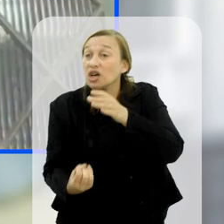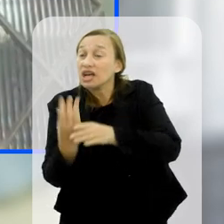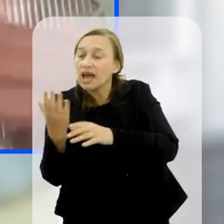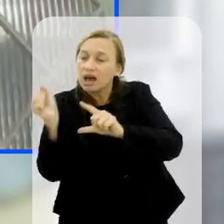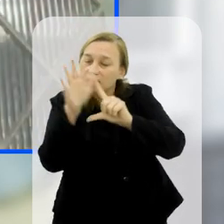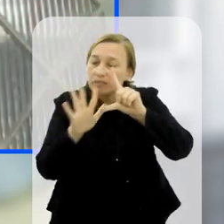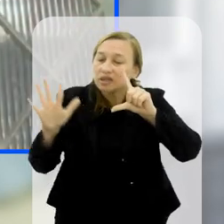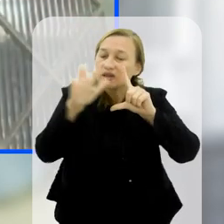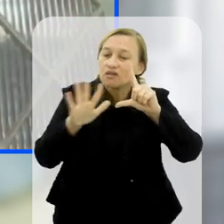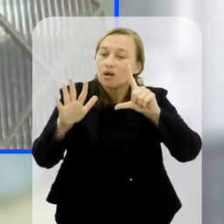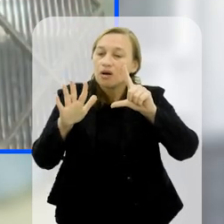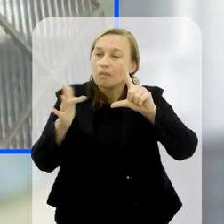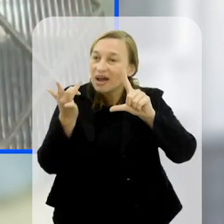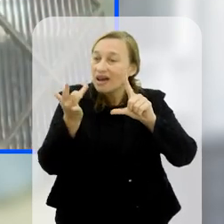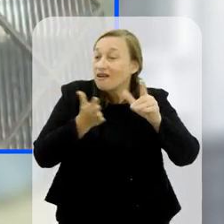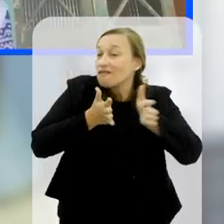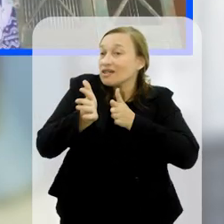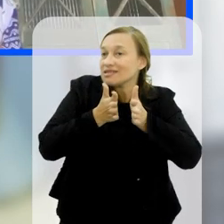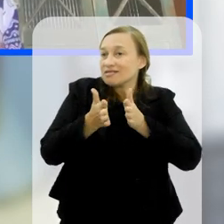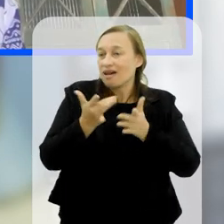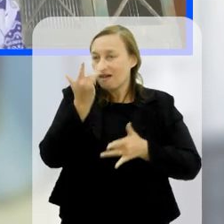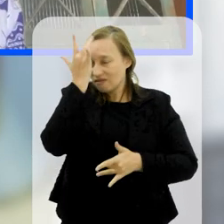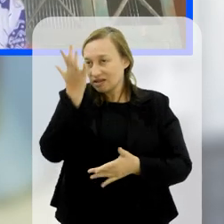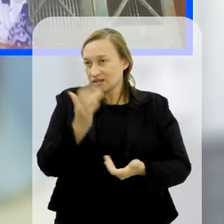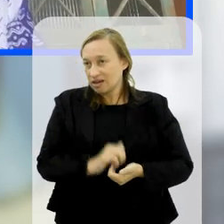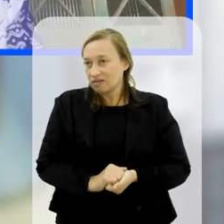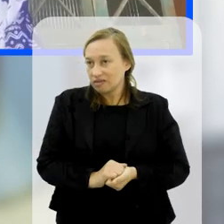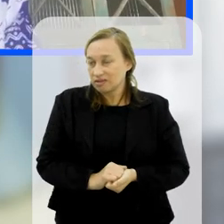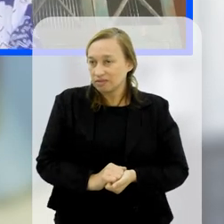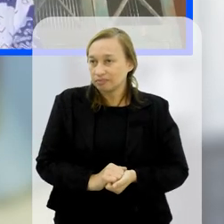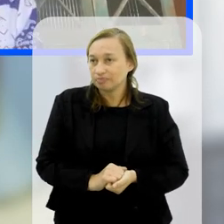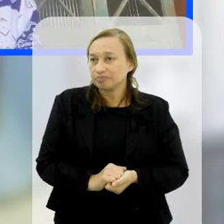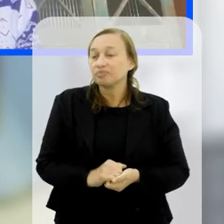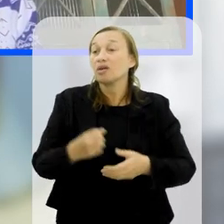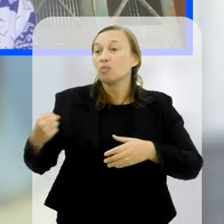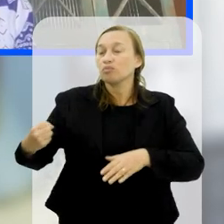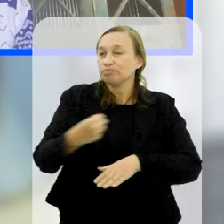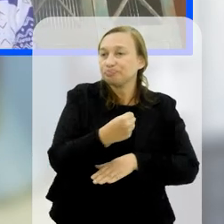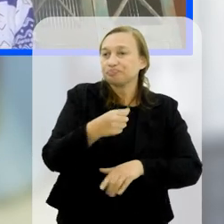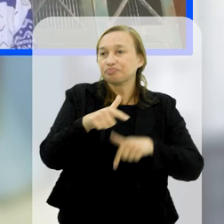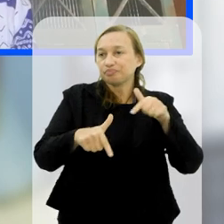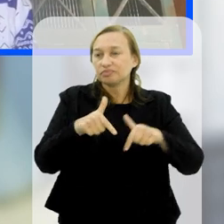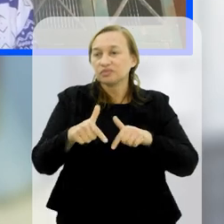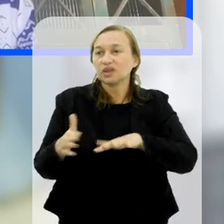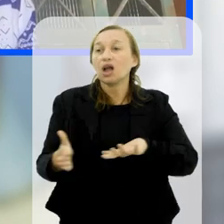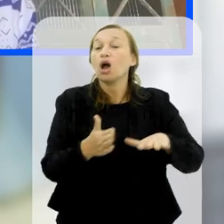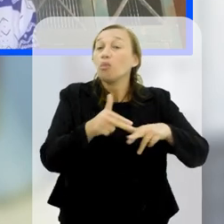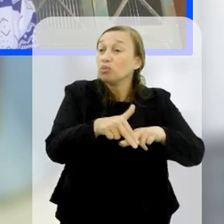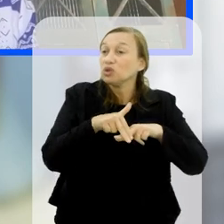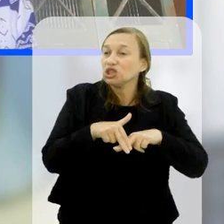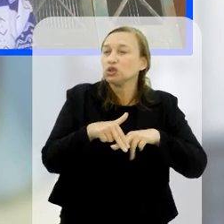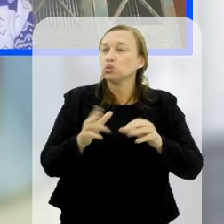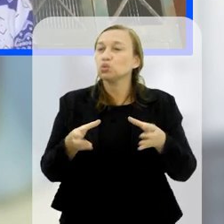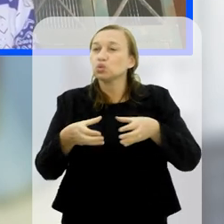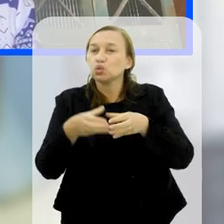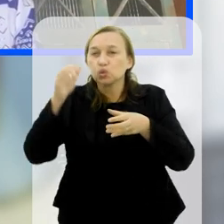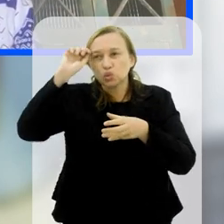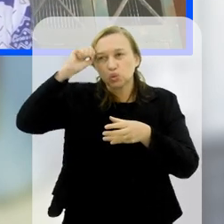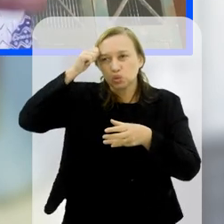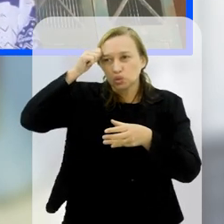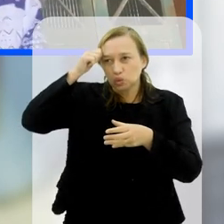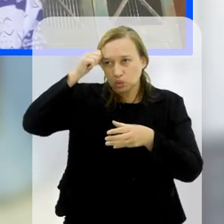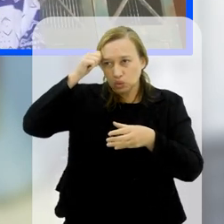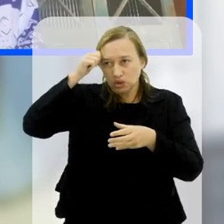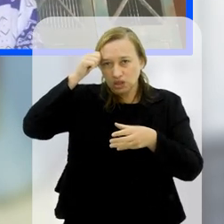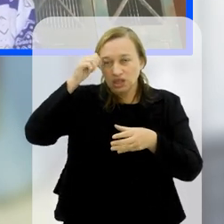poder facilitar essa ponte com o mercado de trabalho, mas também para nutrir internamente, e por isso o Elenco Negro funciona